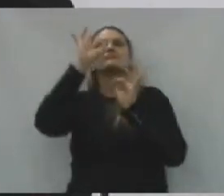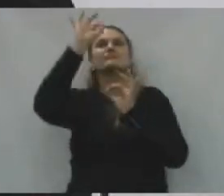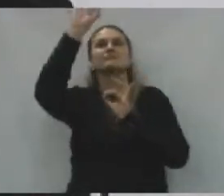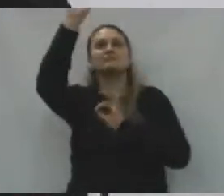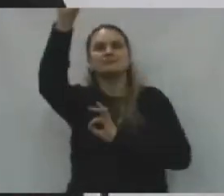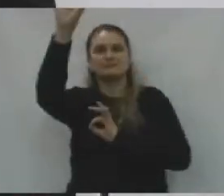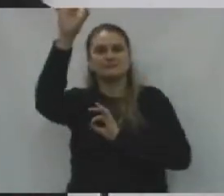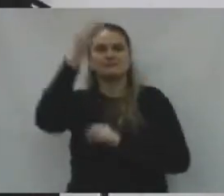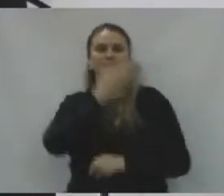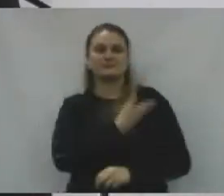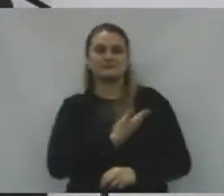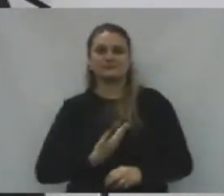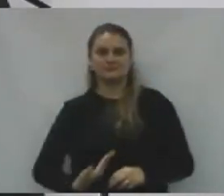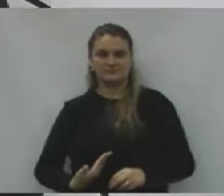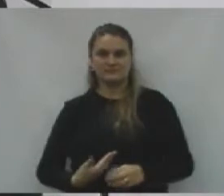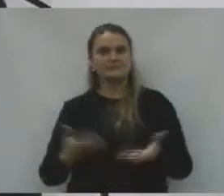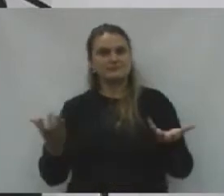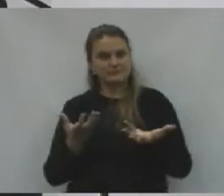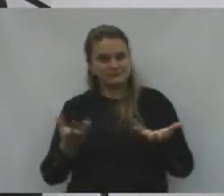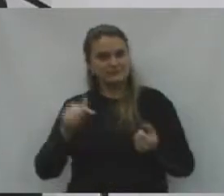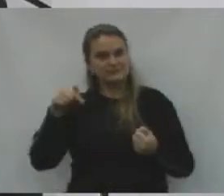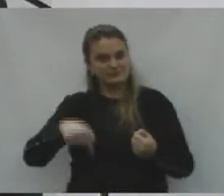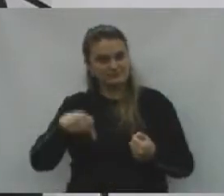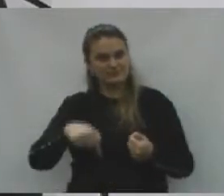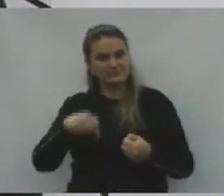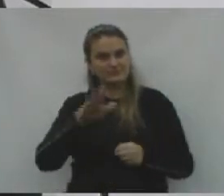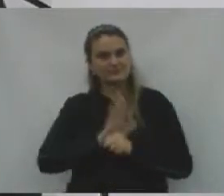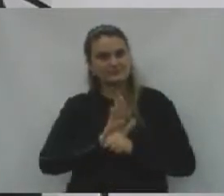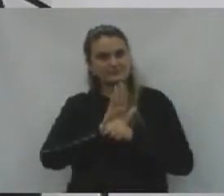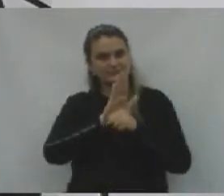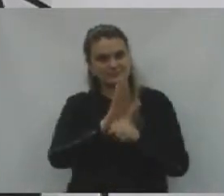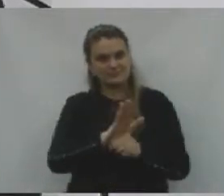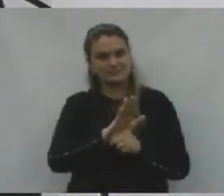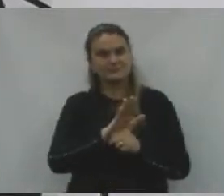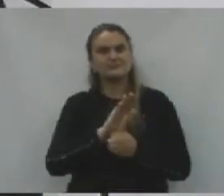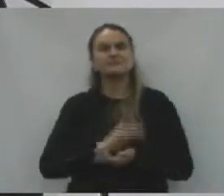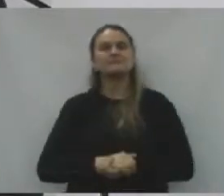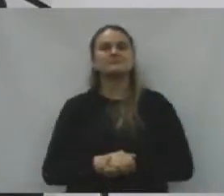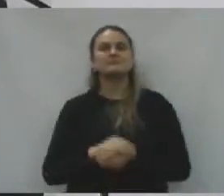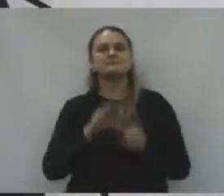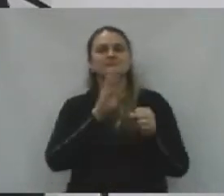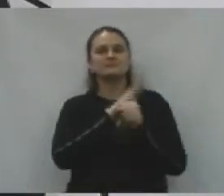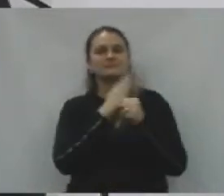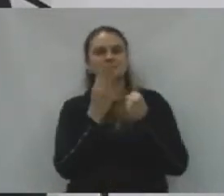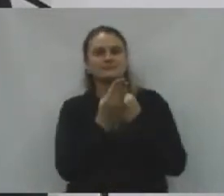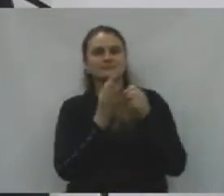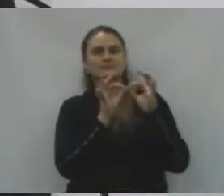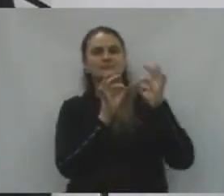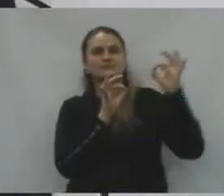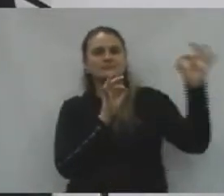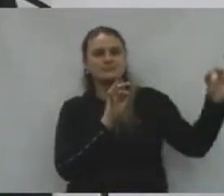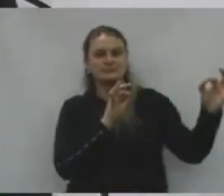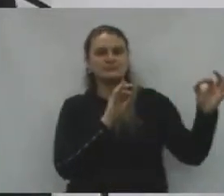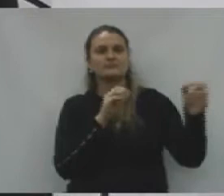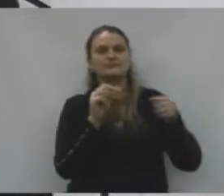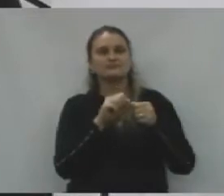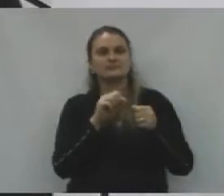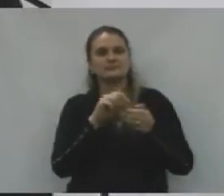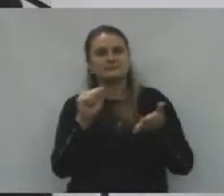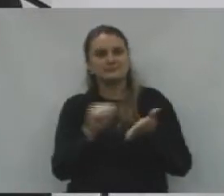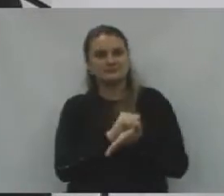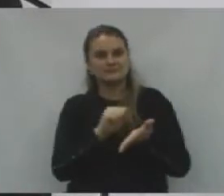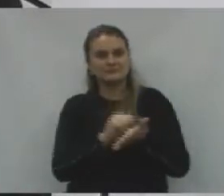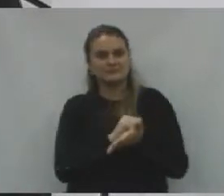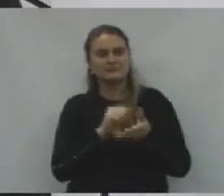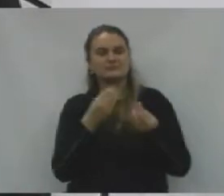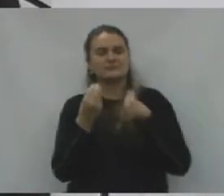longe, com subsídios governamentais. Queremos atuar na nossa comunidade, nos bairros mais próximos, com